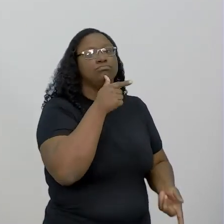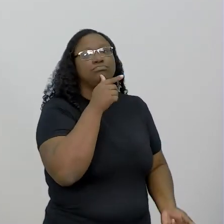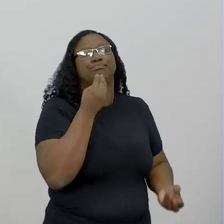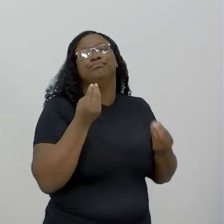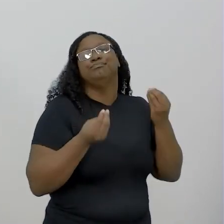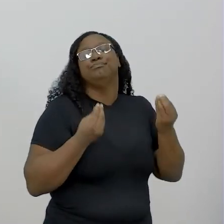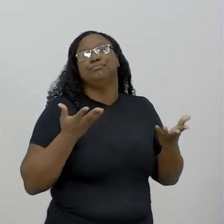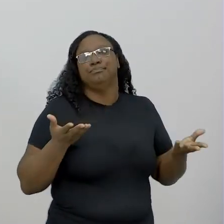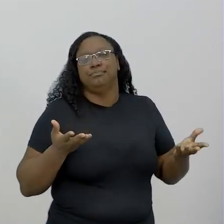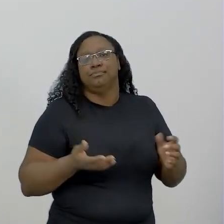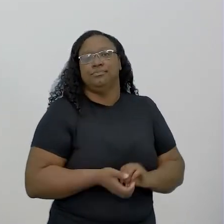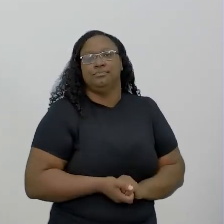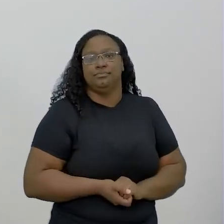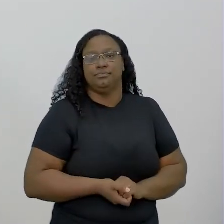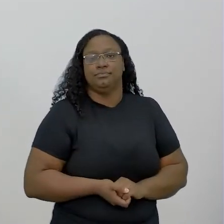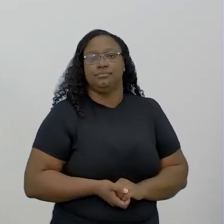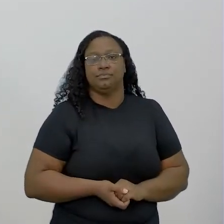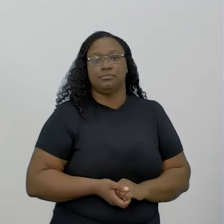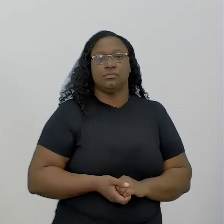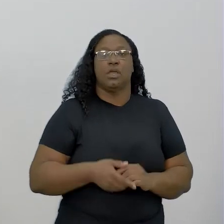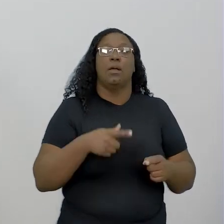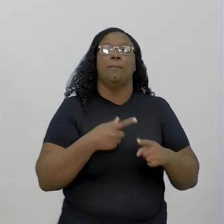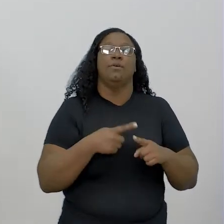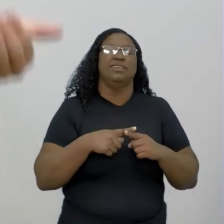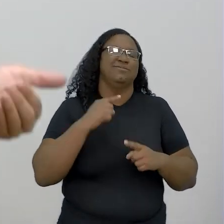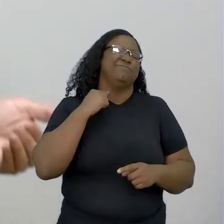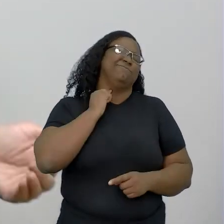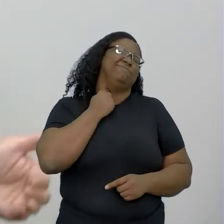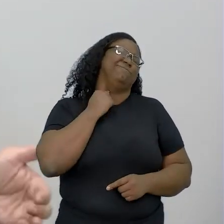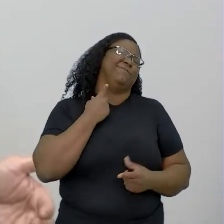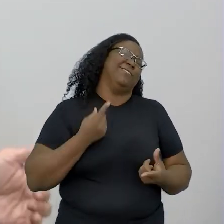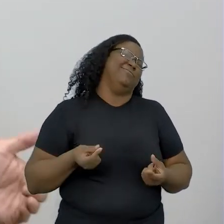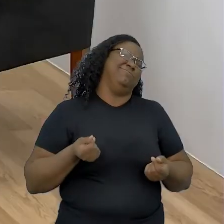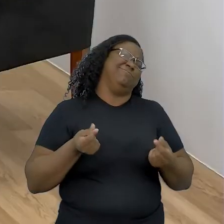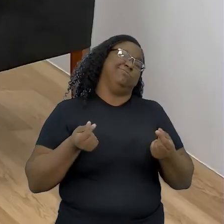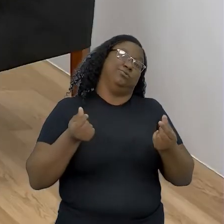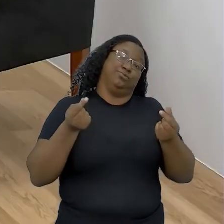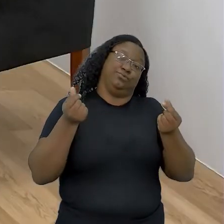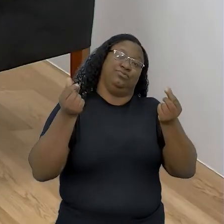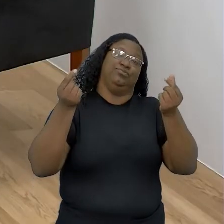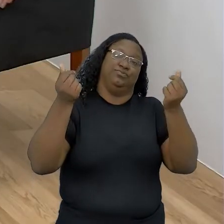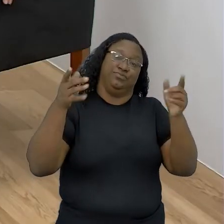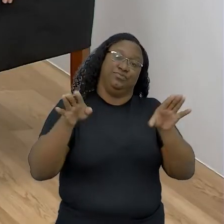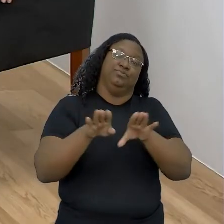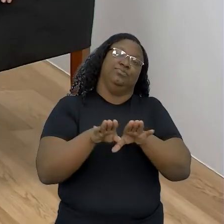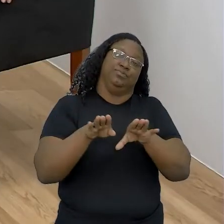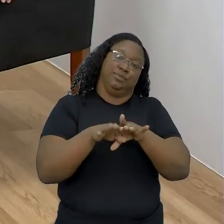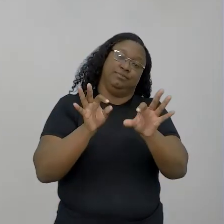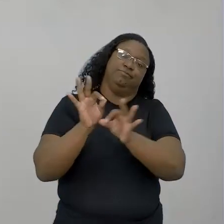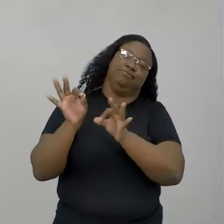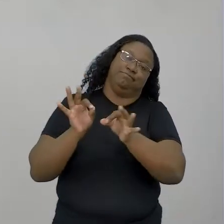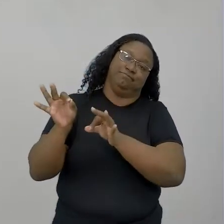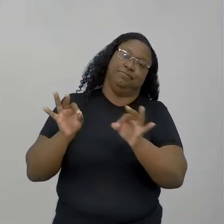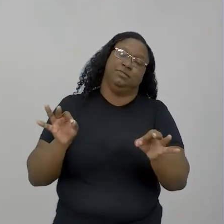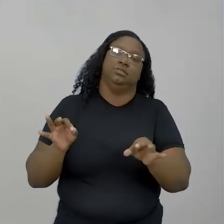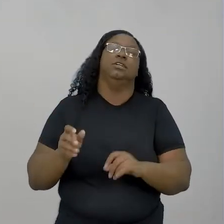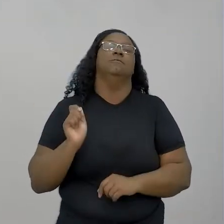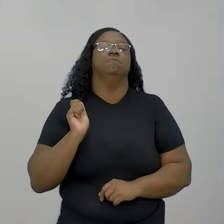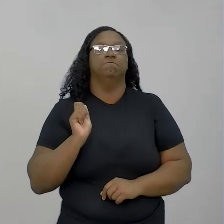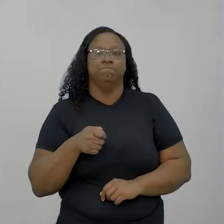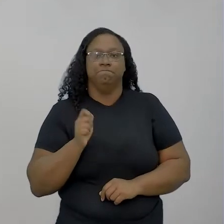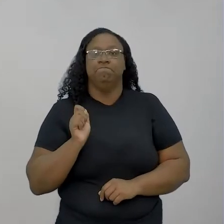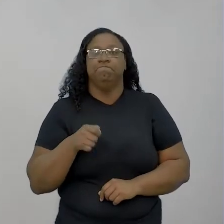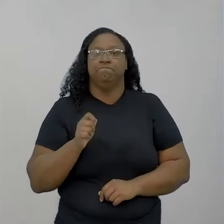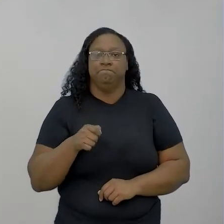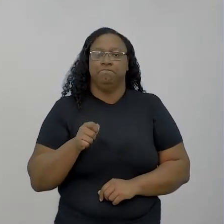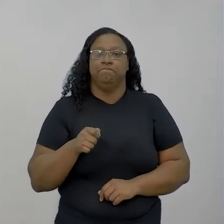essa água, quanto mais suja e poluída ela tiver, mais caro também vai ser o processo, né? Com certeza, né? Então, essa questão aí